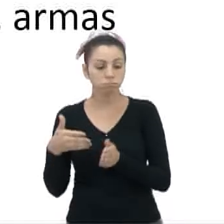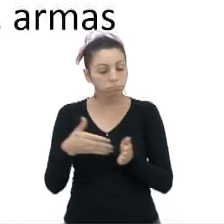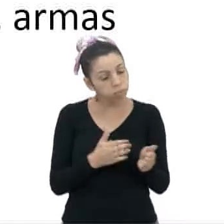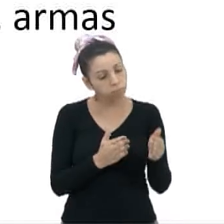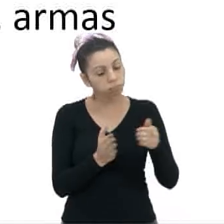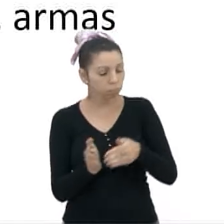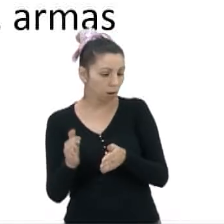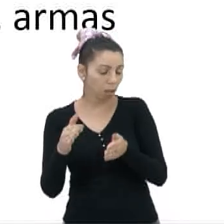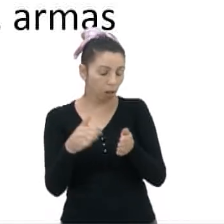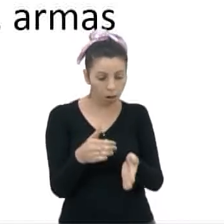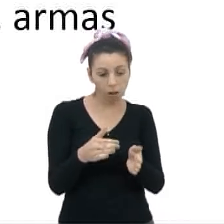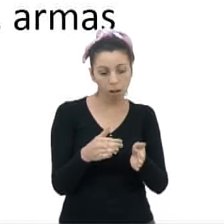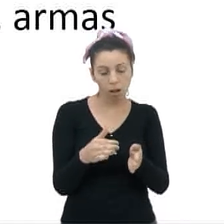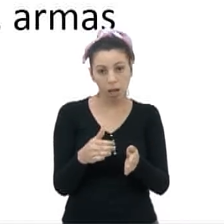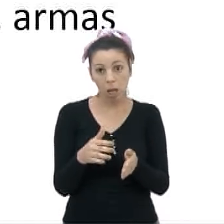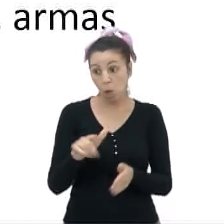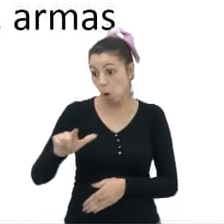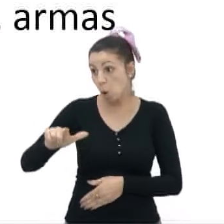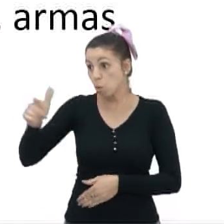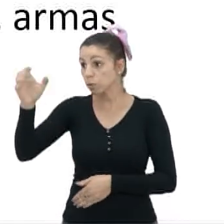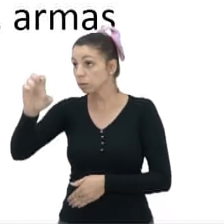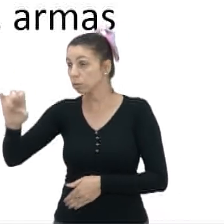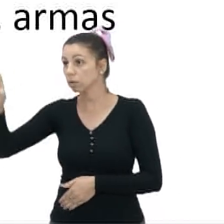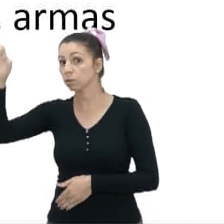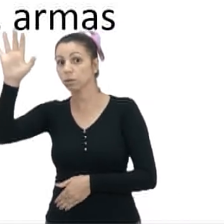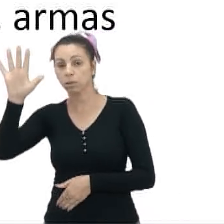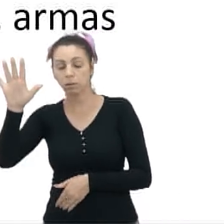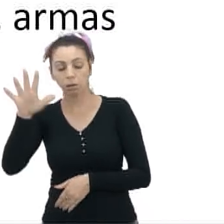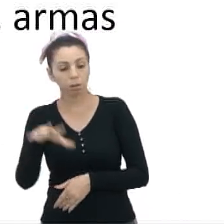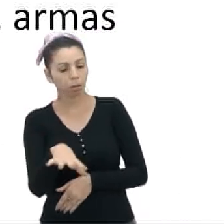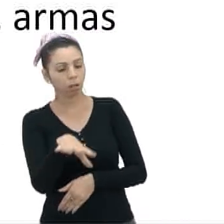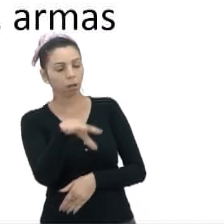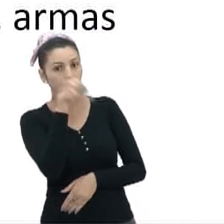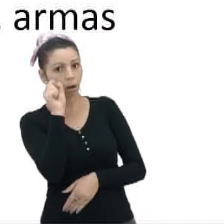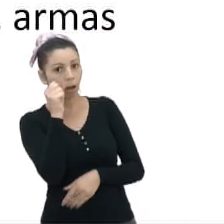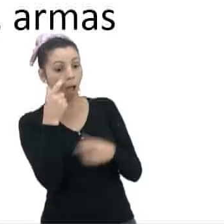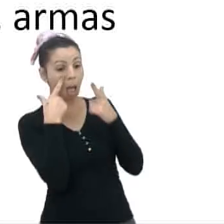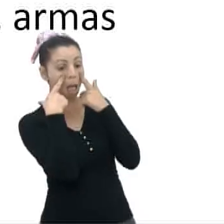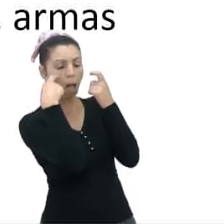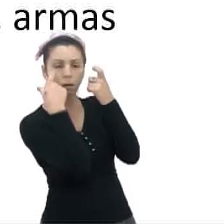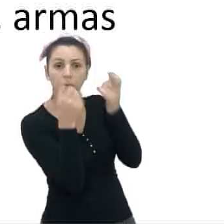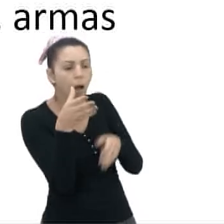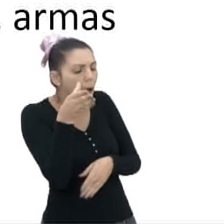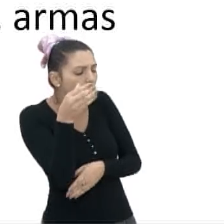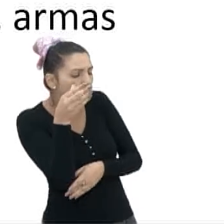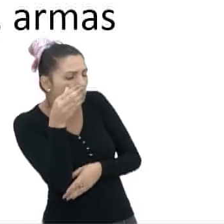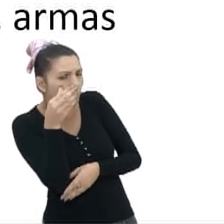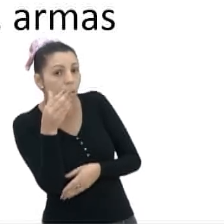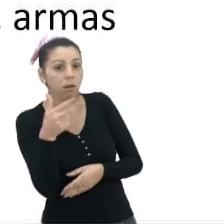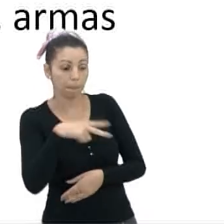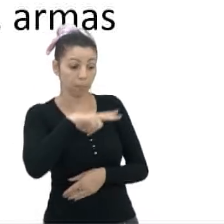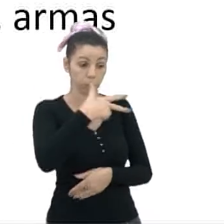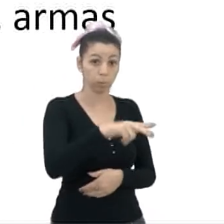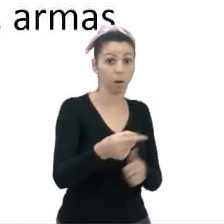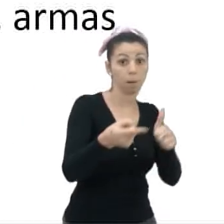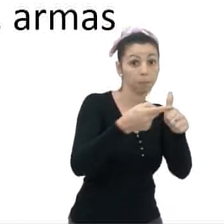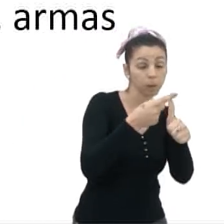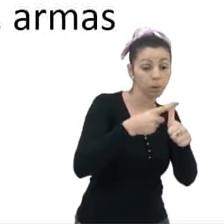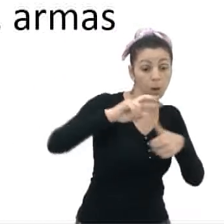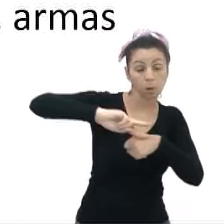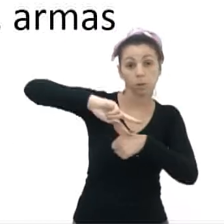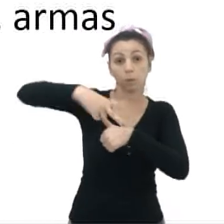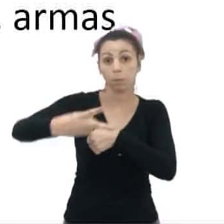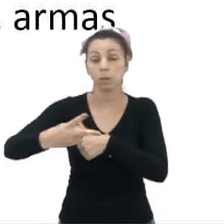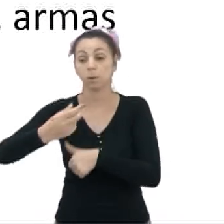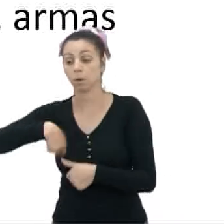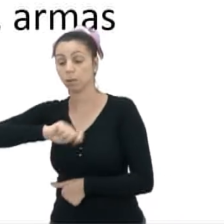isso foi atraindo outros europeus a também realizar expedições marítimas. Portugal é o primeiro, na sequência vem a